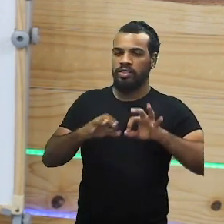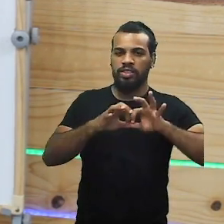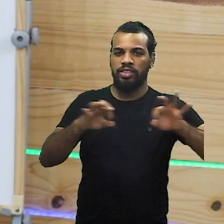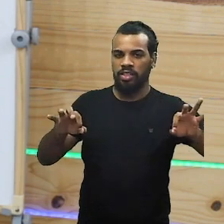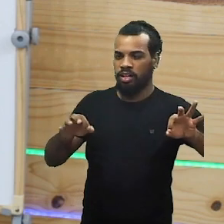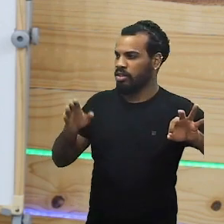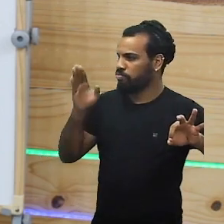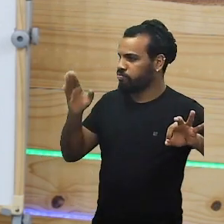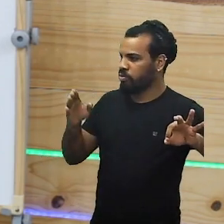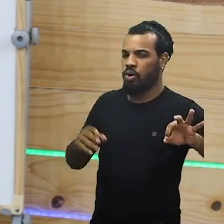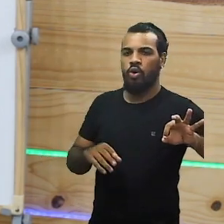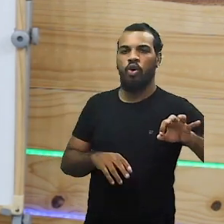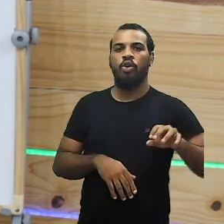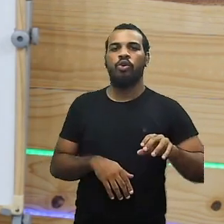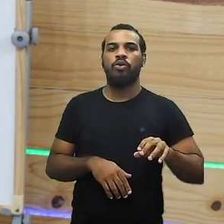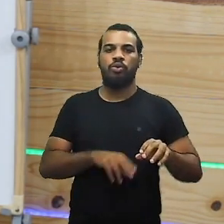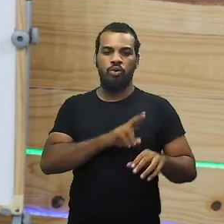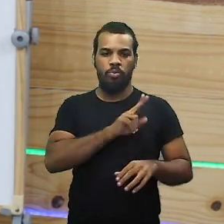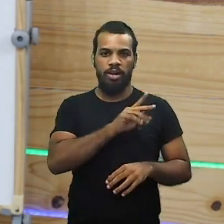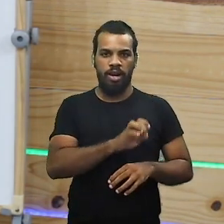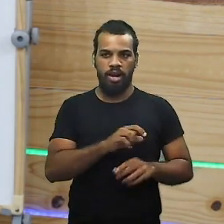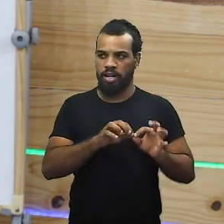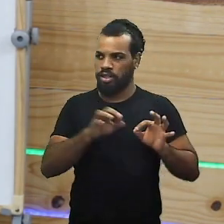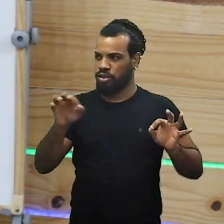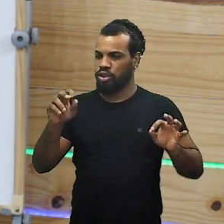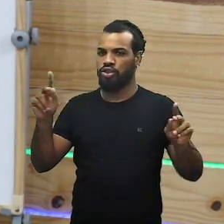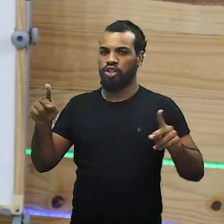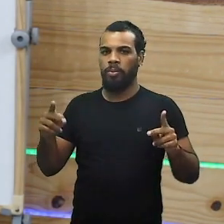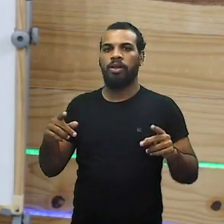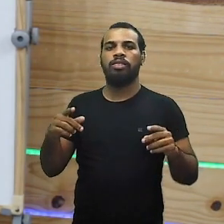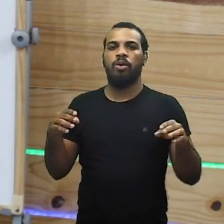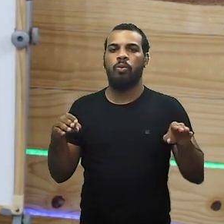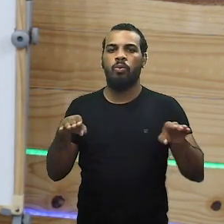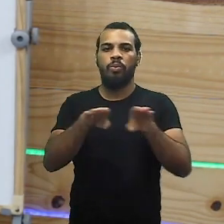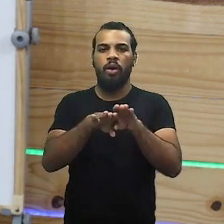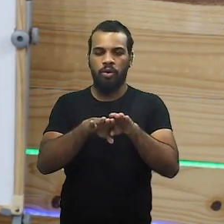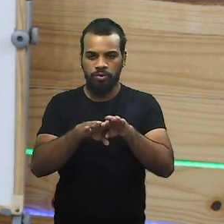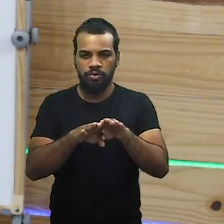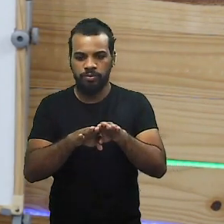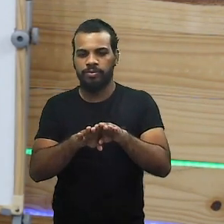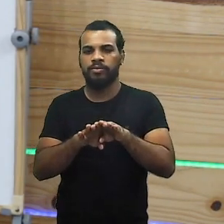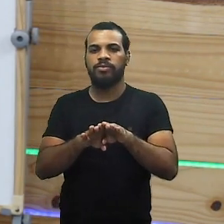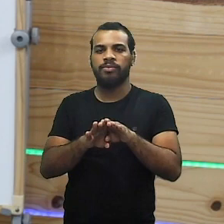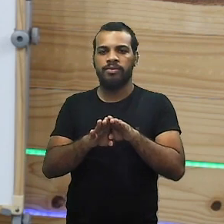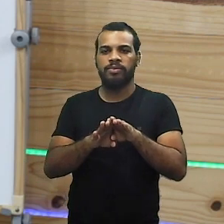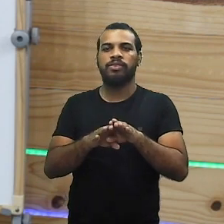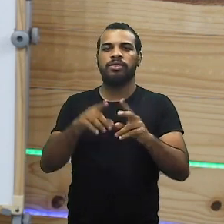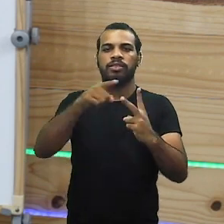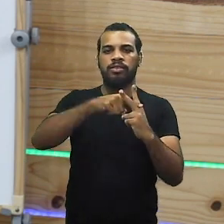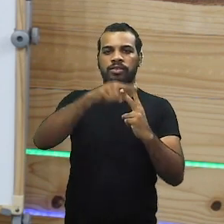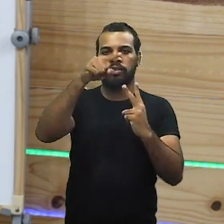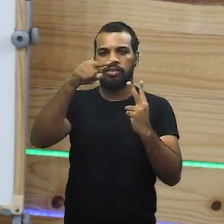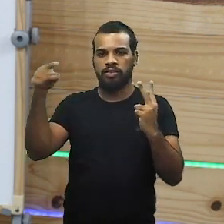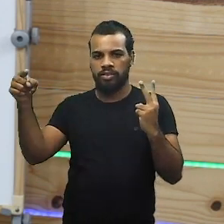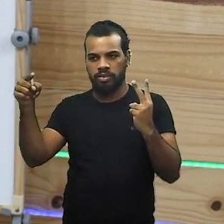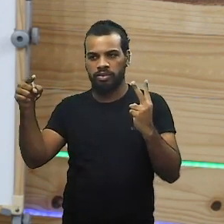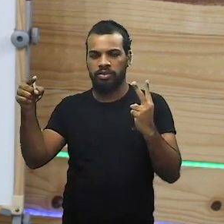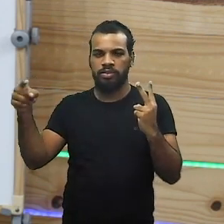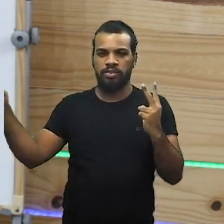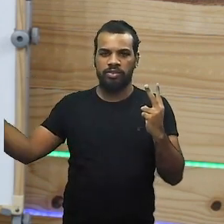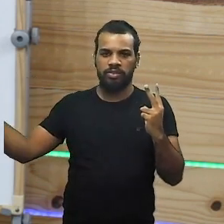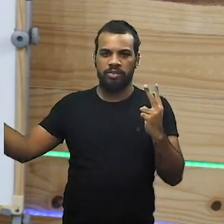distância da UPE ao shopping será igual a raiz quadrada de 49